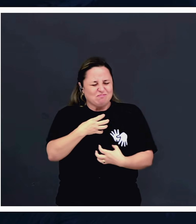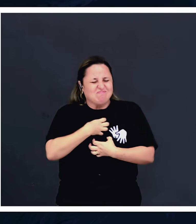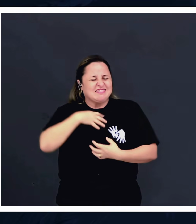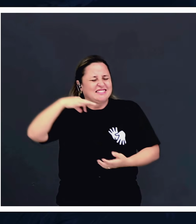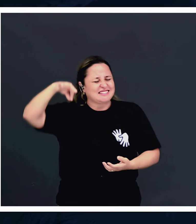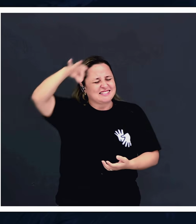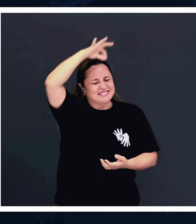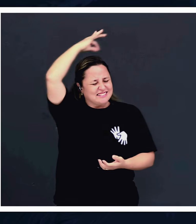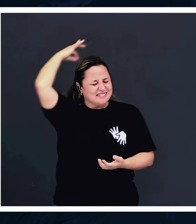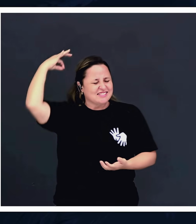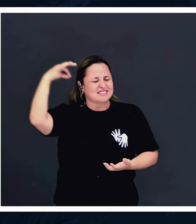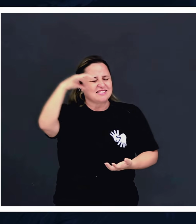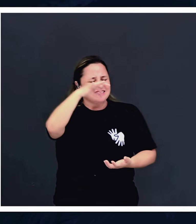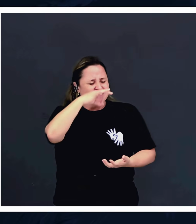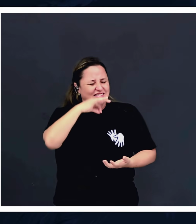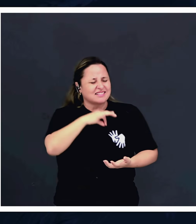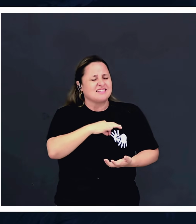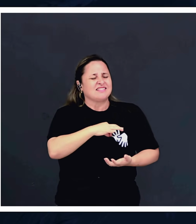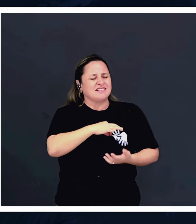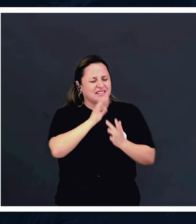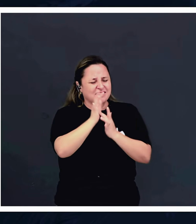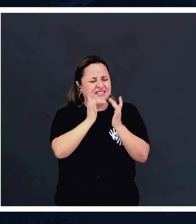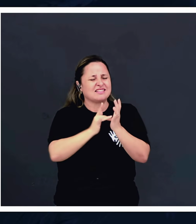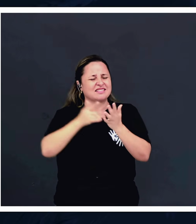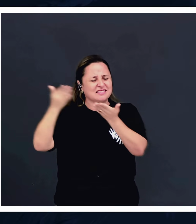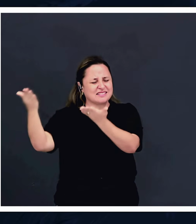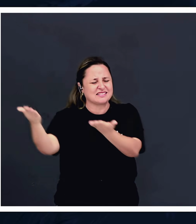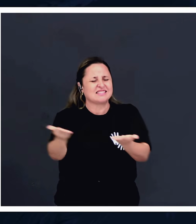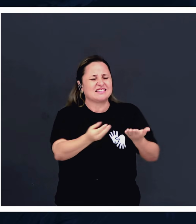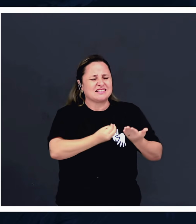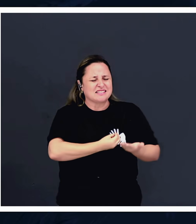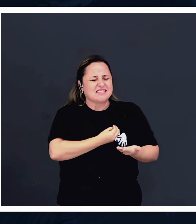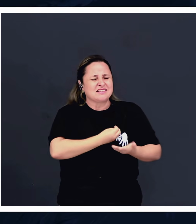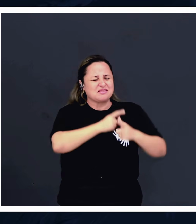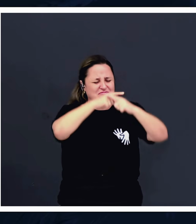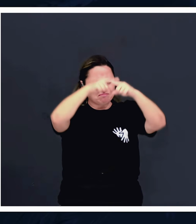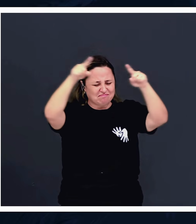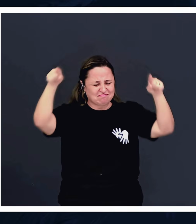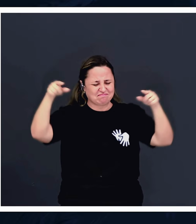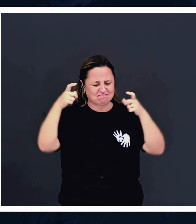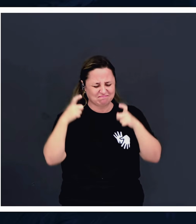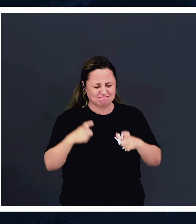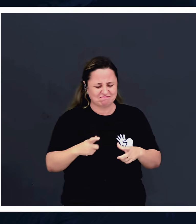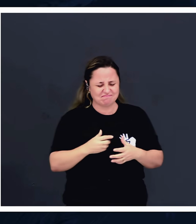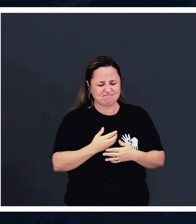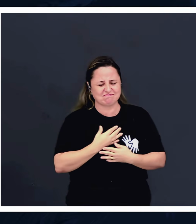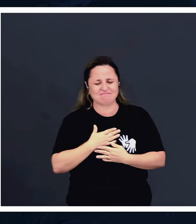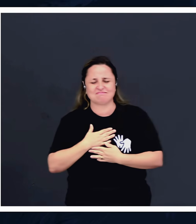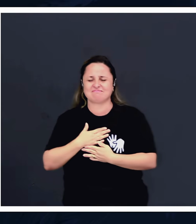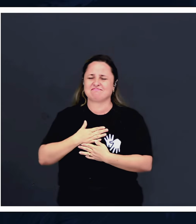aqui. Tua presença é real, Senhor. É real, Senhor.